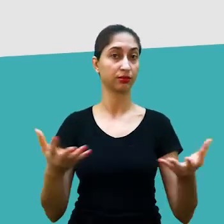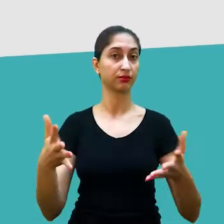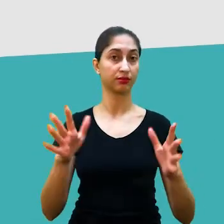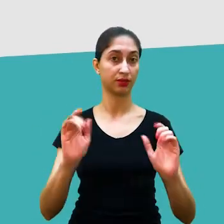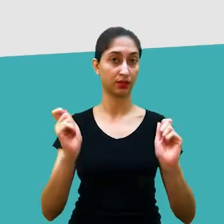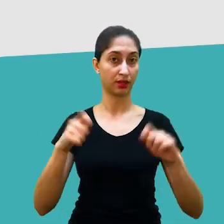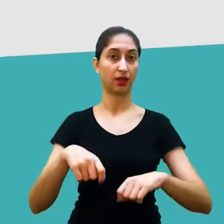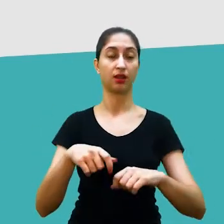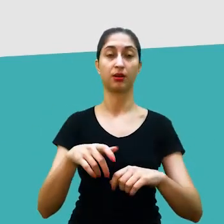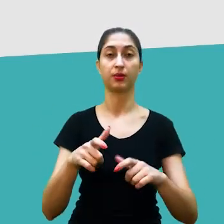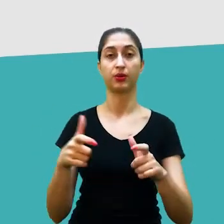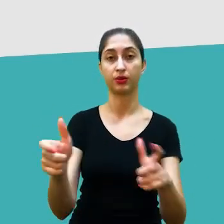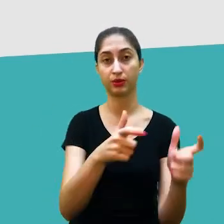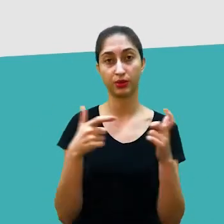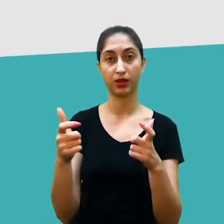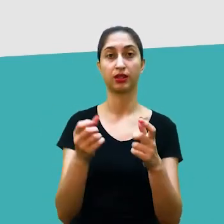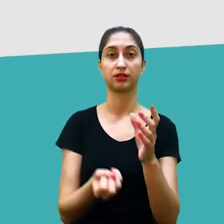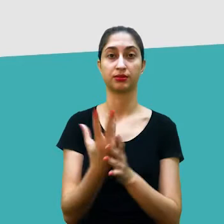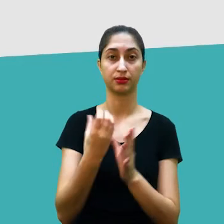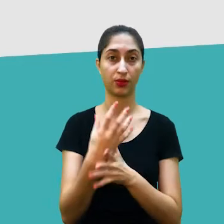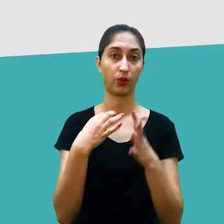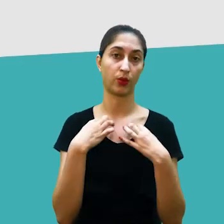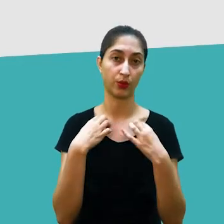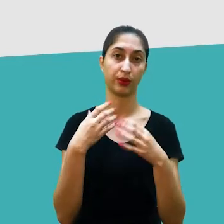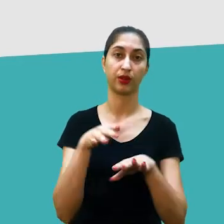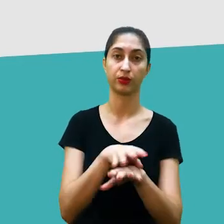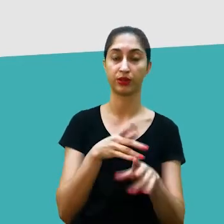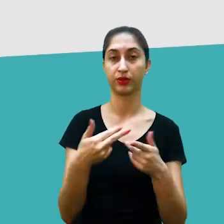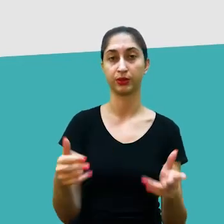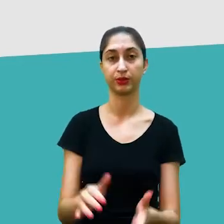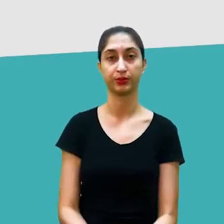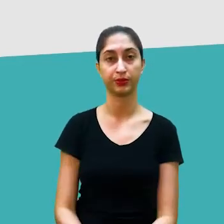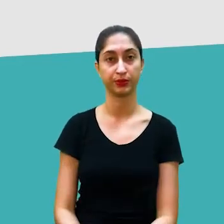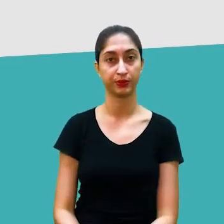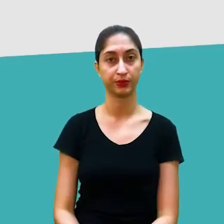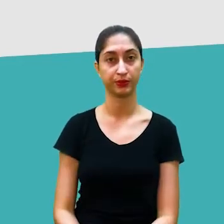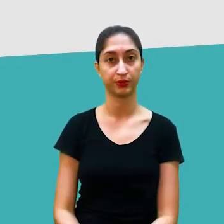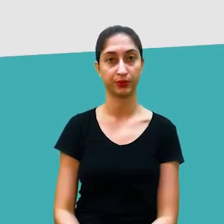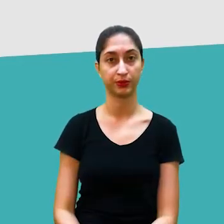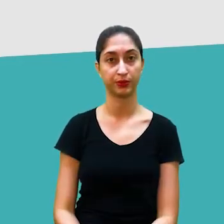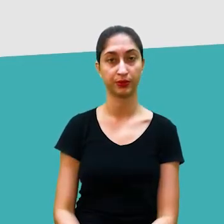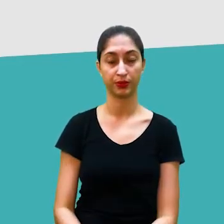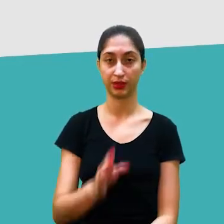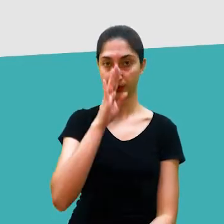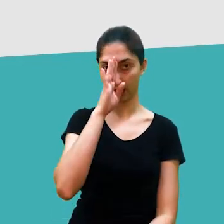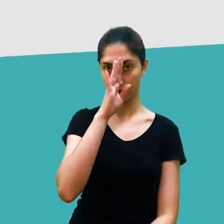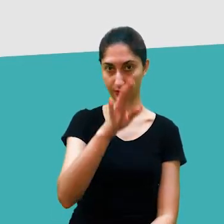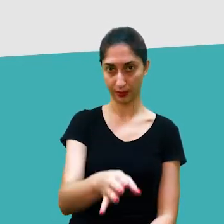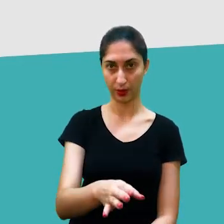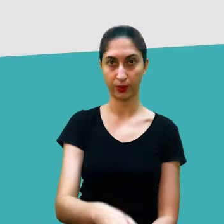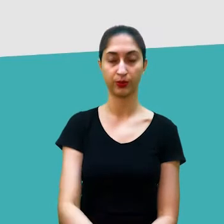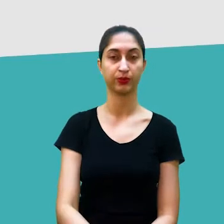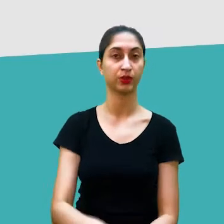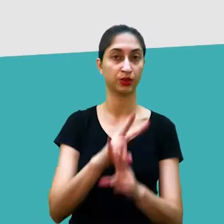as confecções, para os calçadistas? Olha, acho que um dos pontos principais dos materiais, talvez a gente